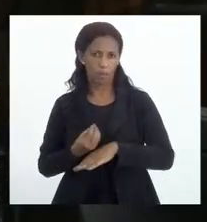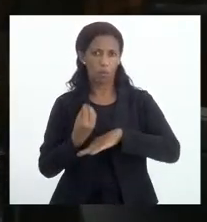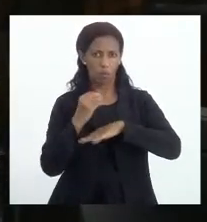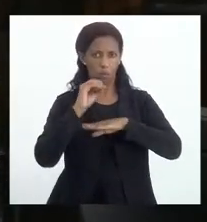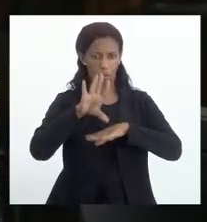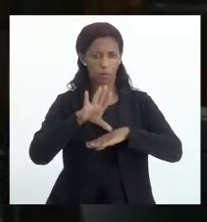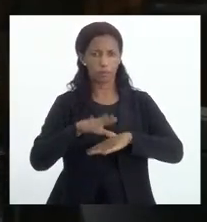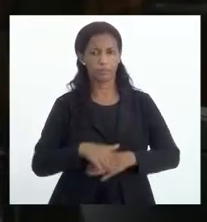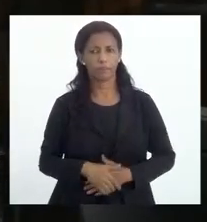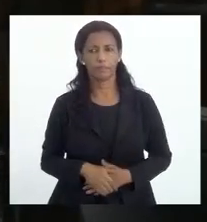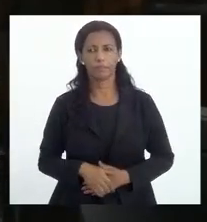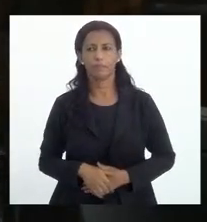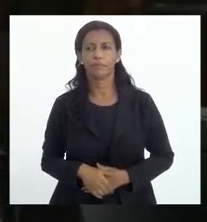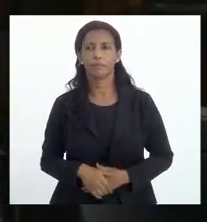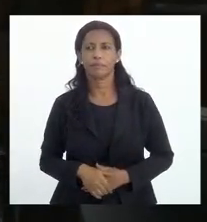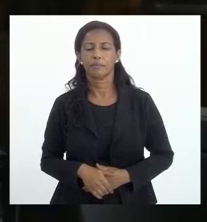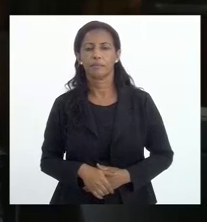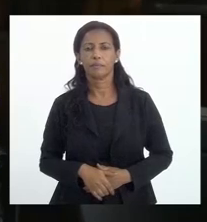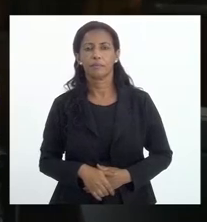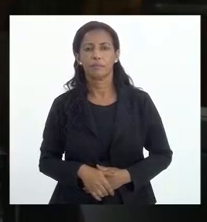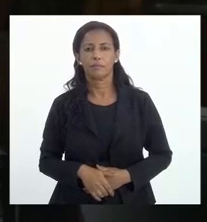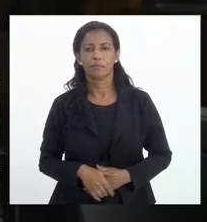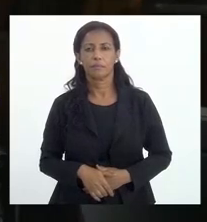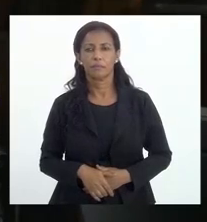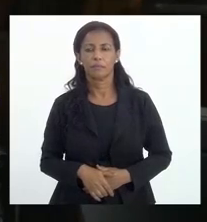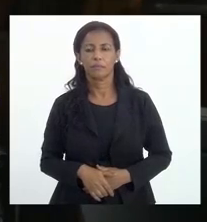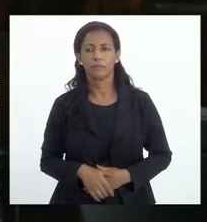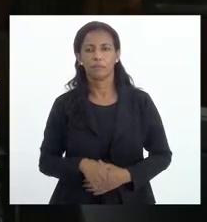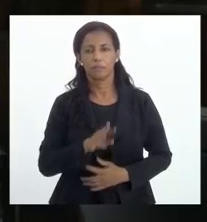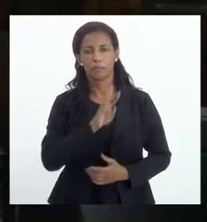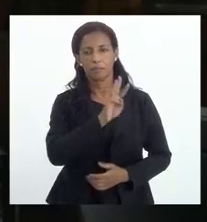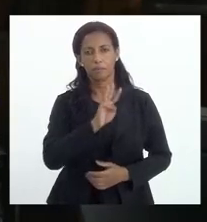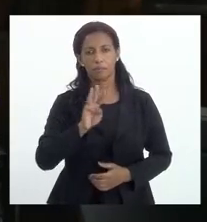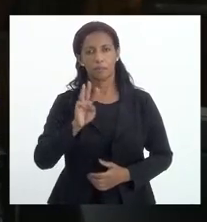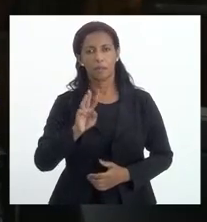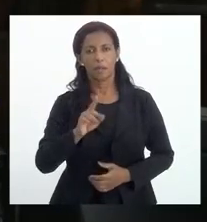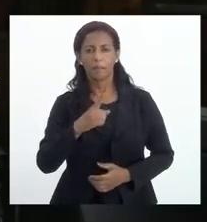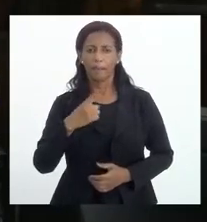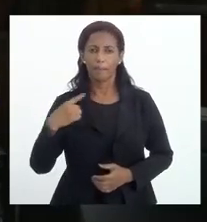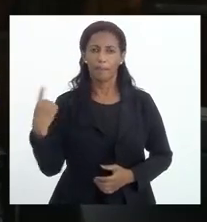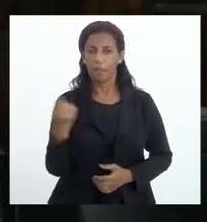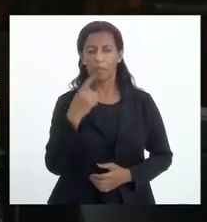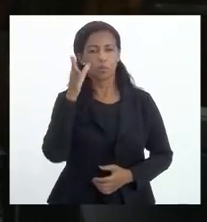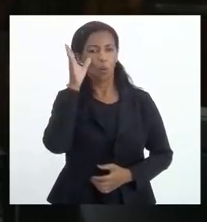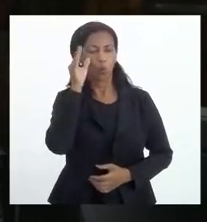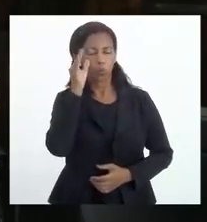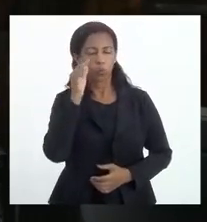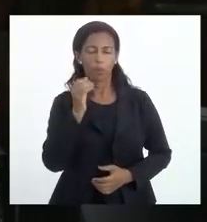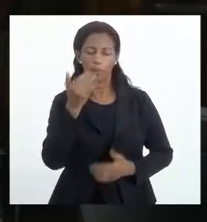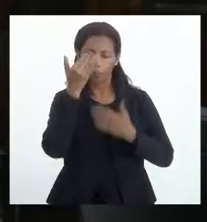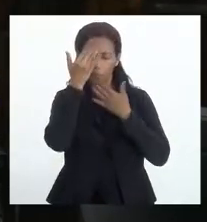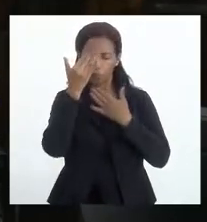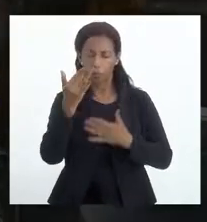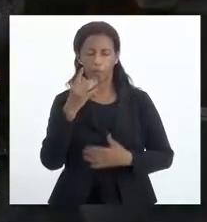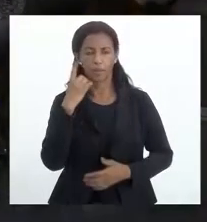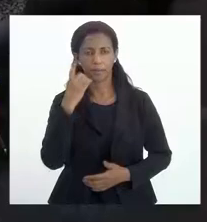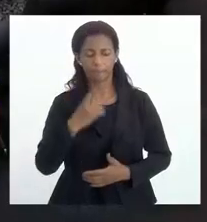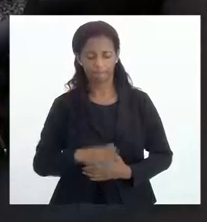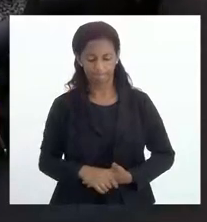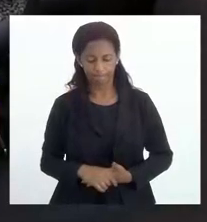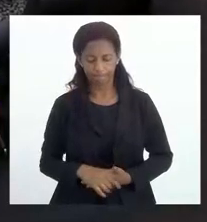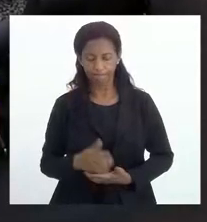quando terminar essa audiência, a gente vai deixar ela disponibilizada no site da CEPLAG para quem quiser consultar. Muito obrigado, deputado. Eu